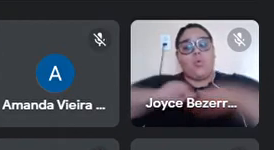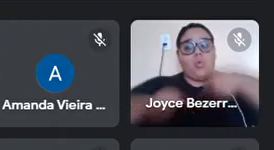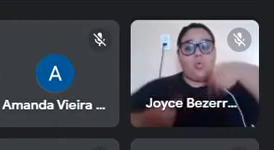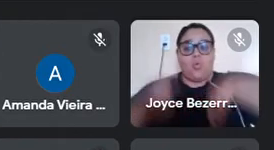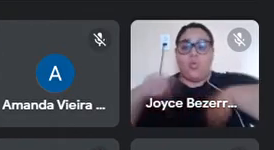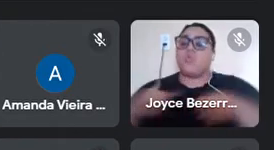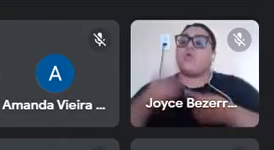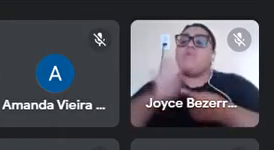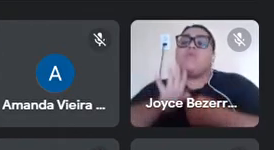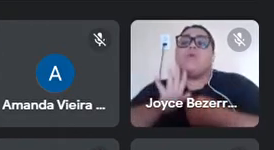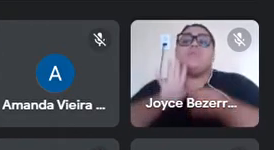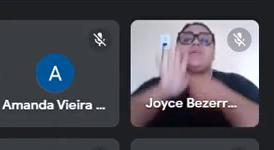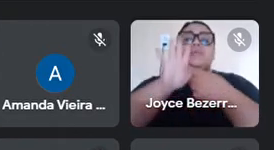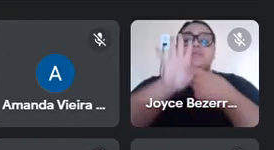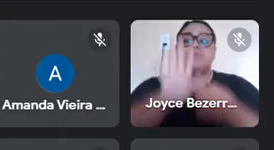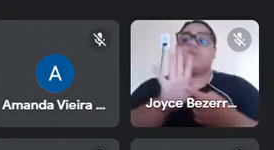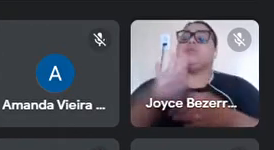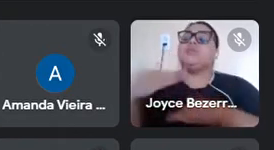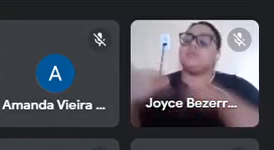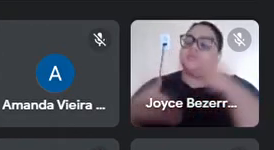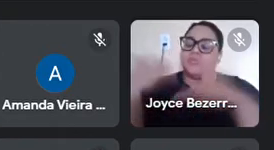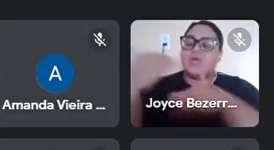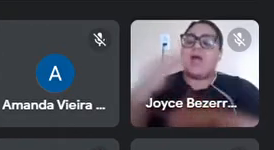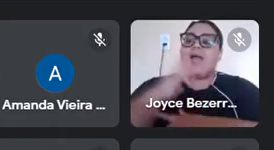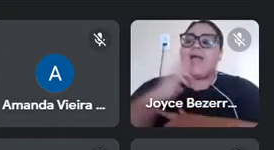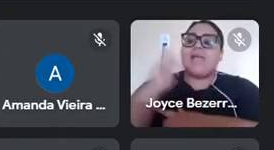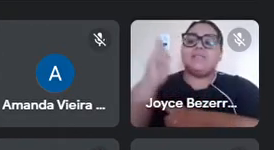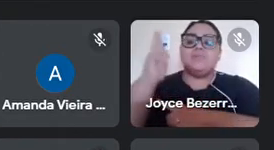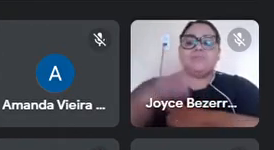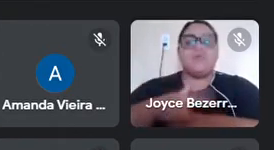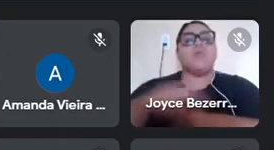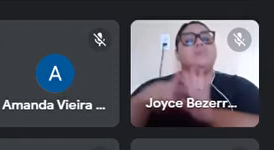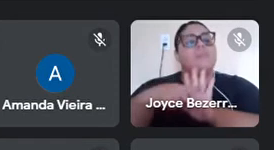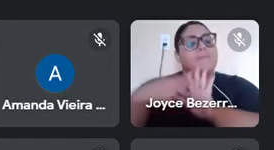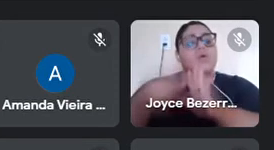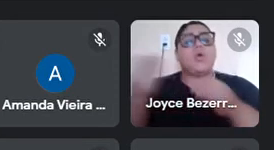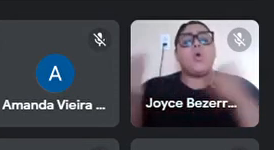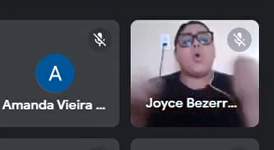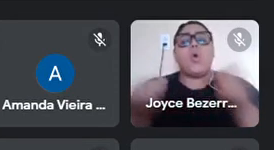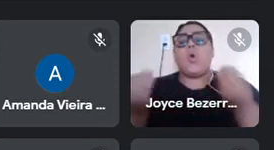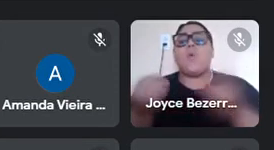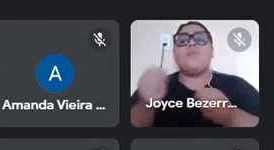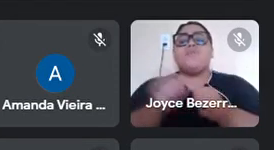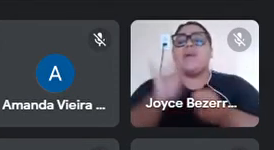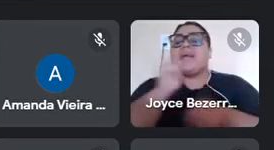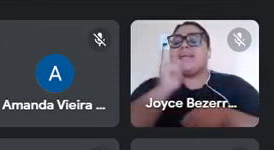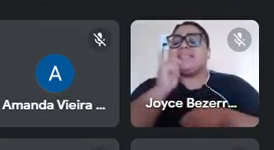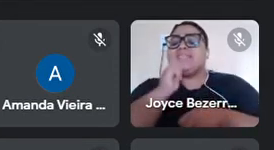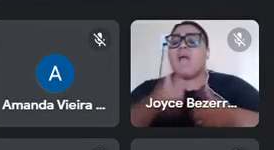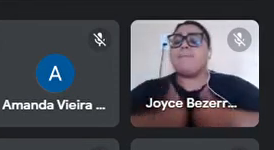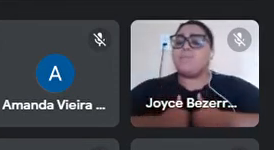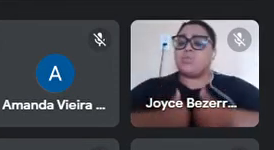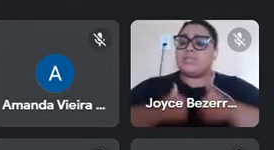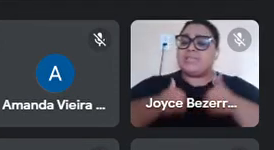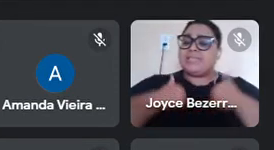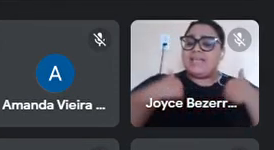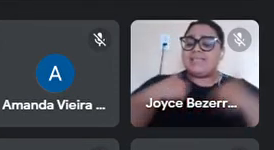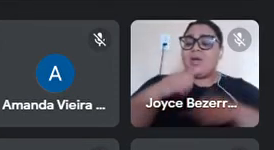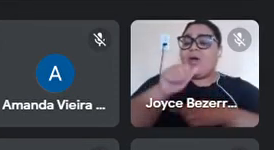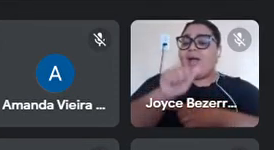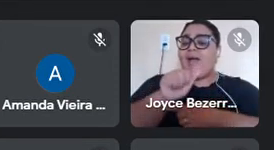ao antígeno e nós desenvolvemos a resposta para ele. E a imunização ativa artificial?